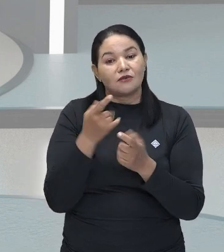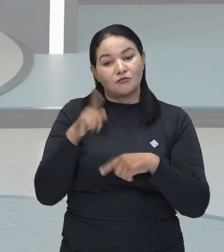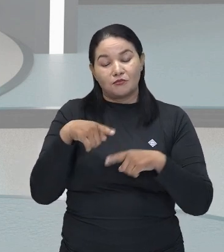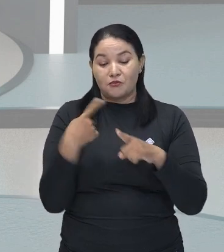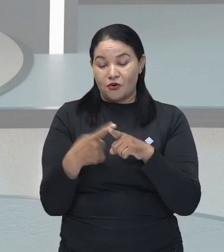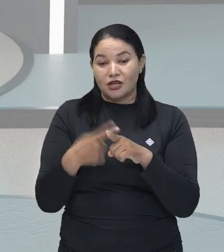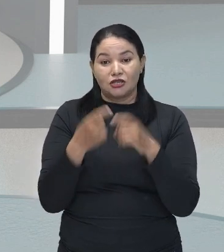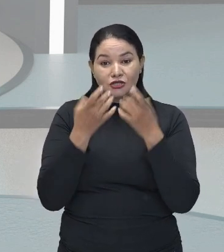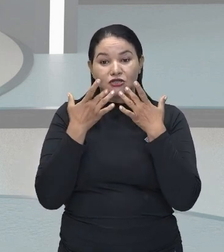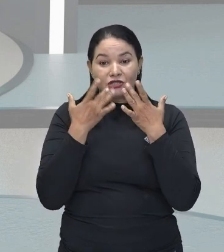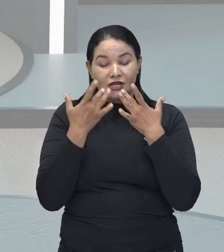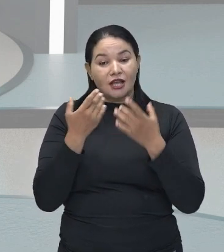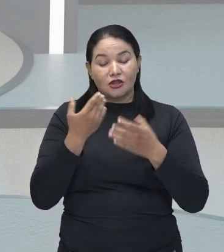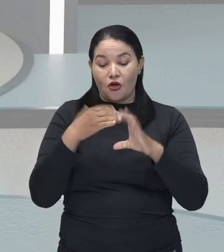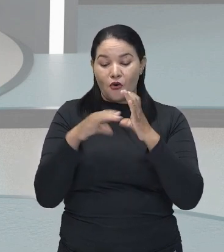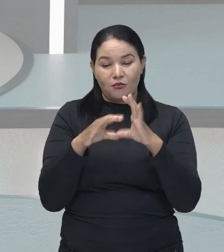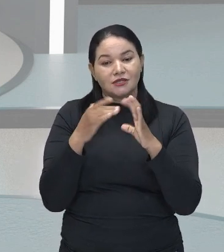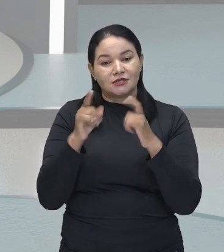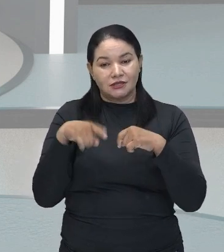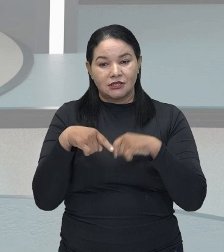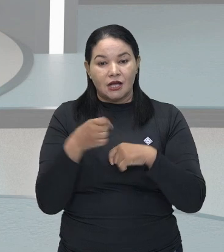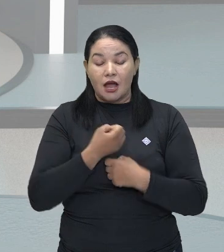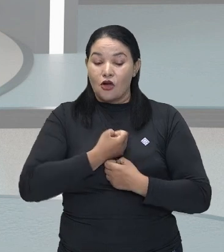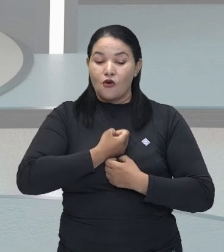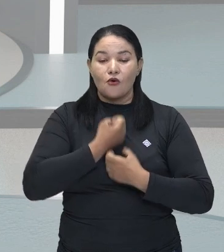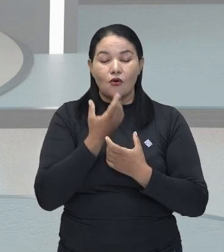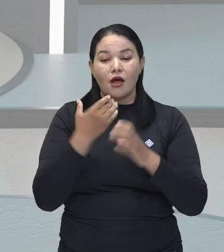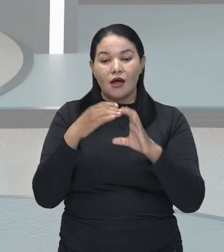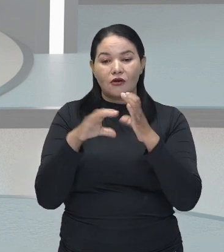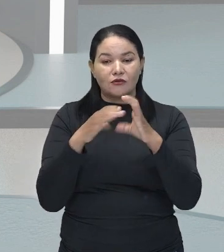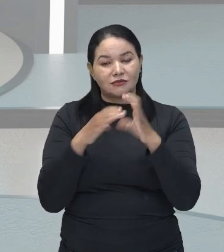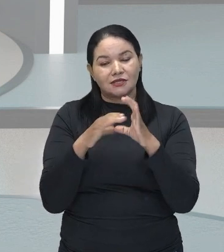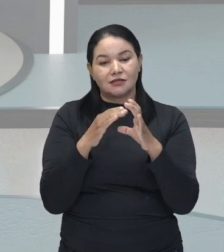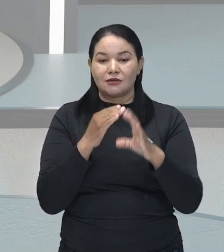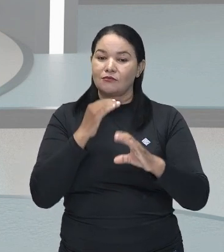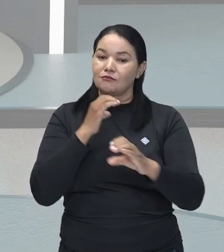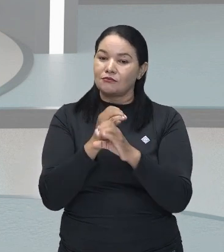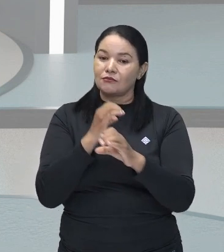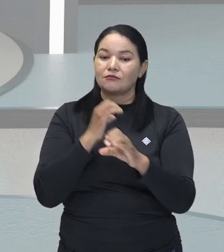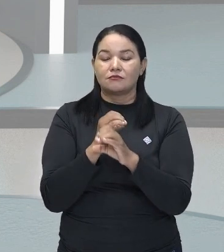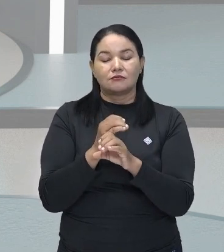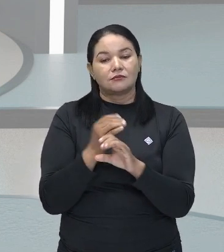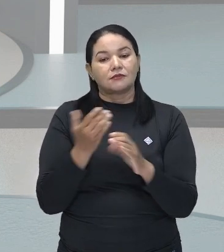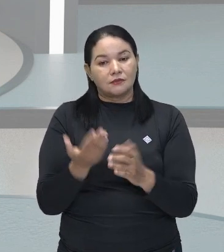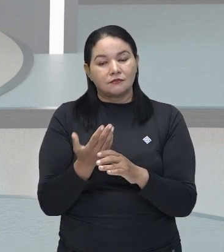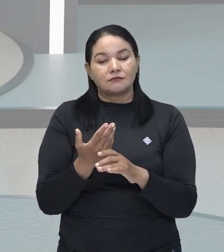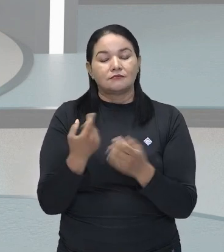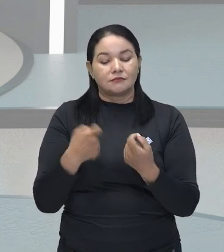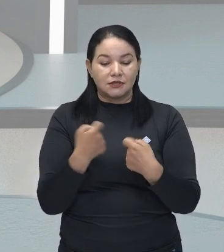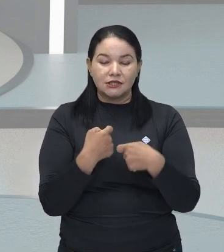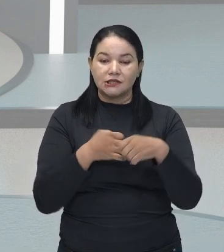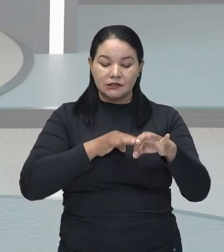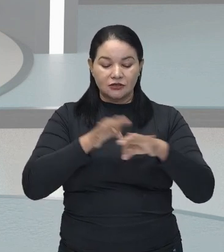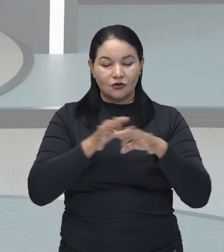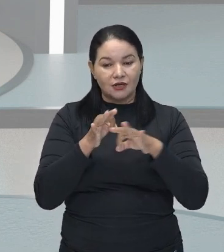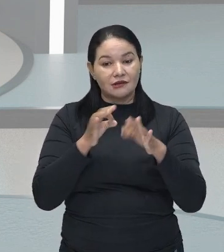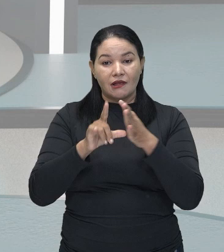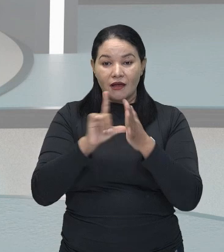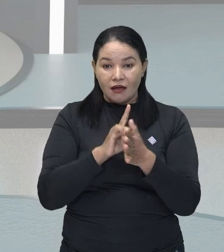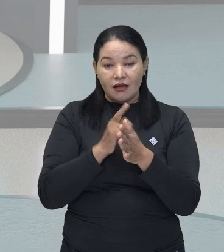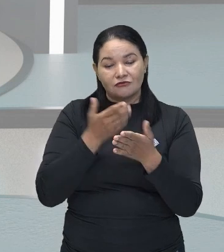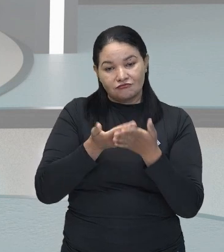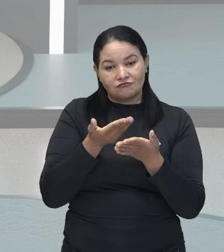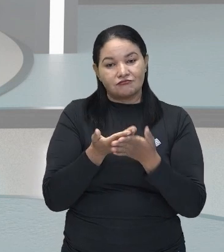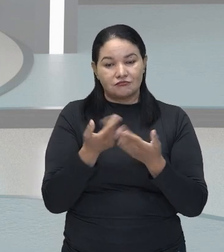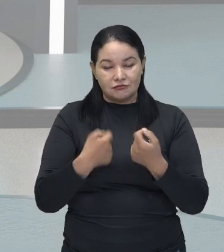comunicação, essa comunicação ela fica prejudicada. Então tudo isso tem que ser muito bem pensado, muito bem